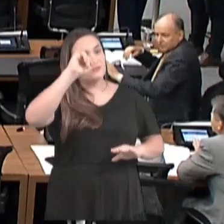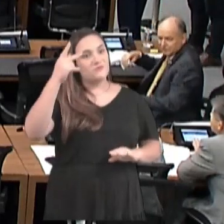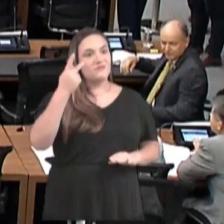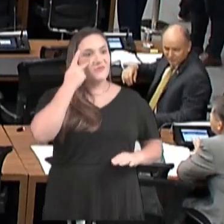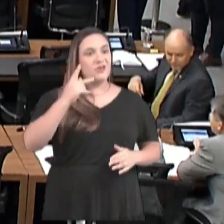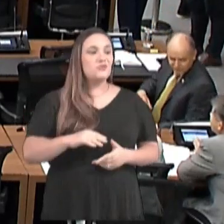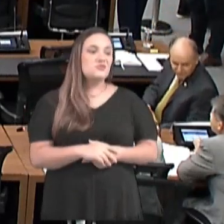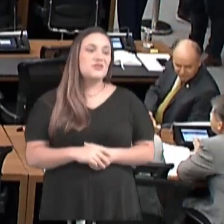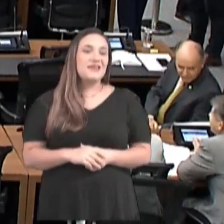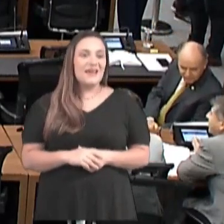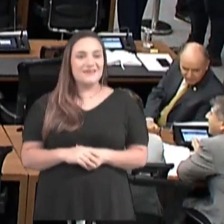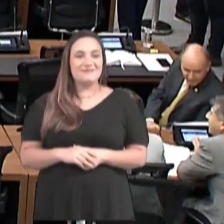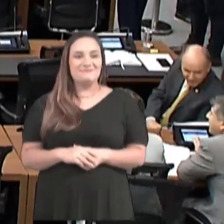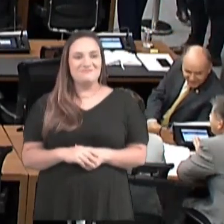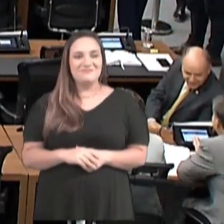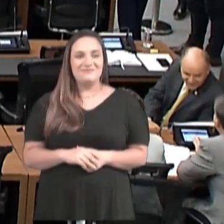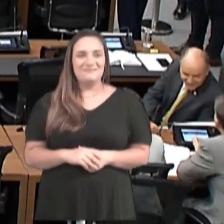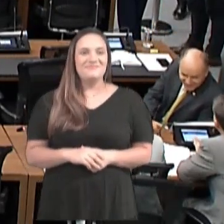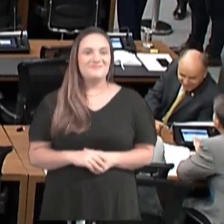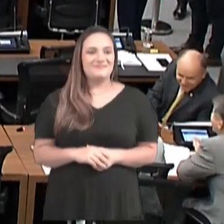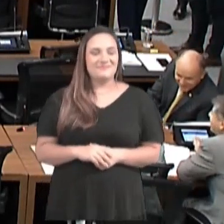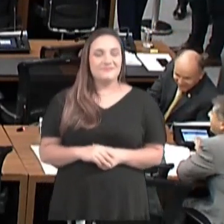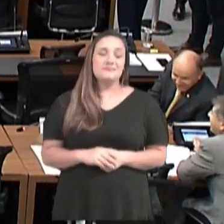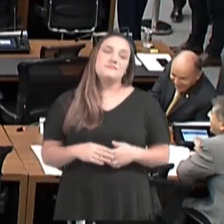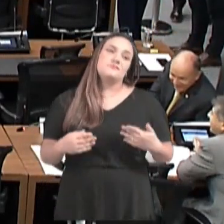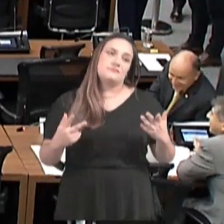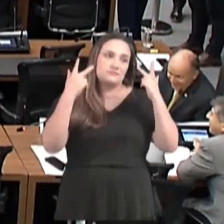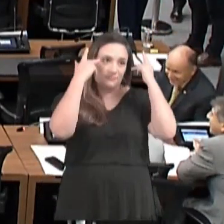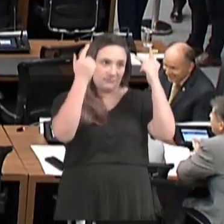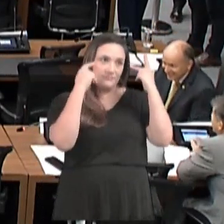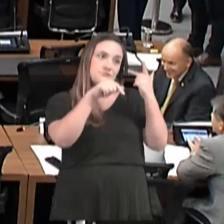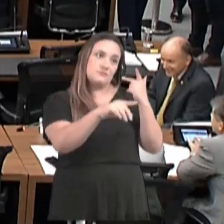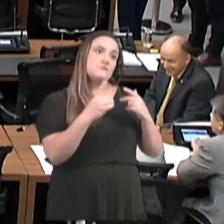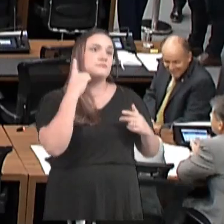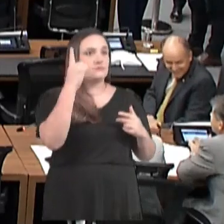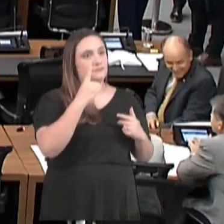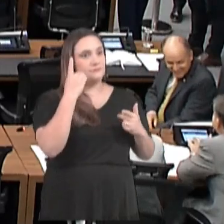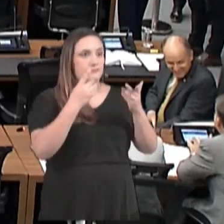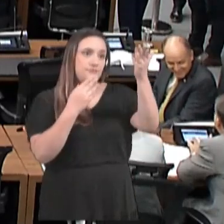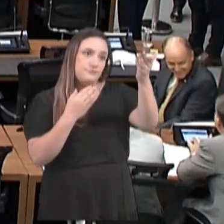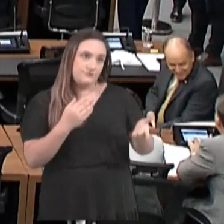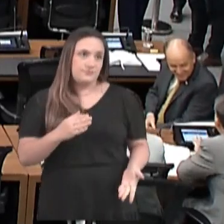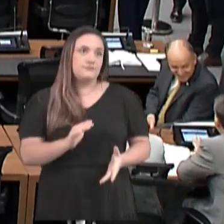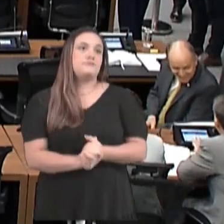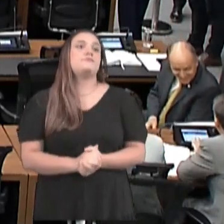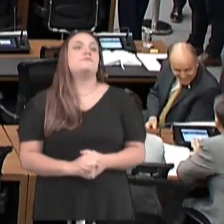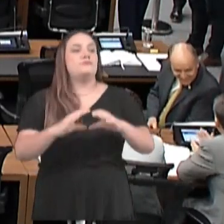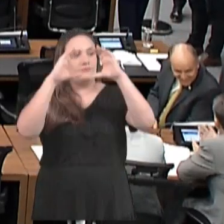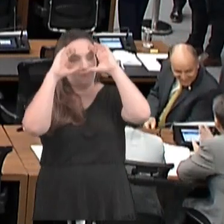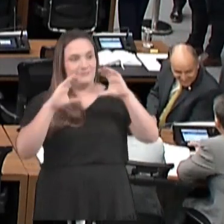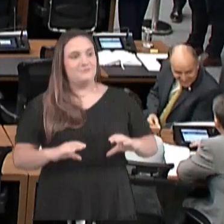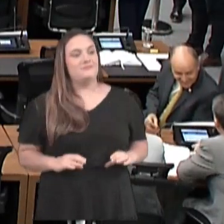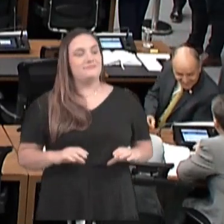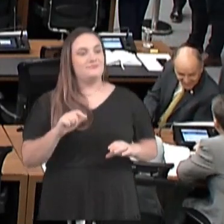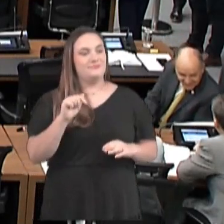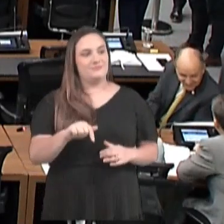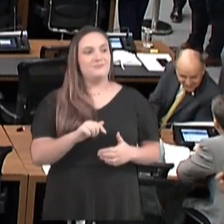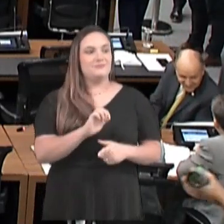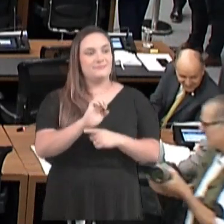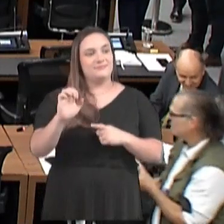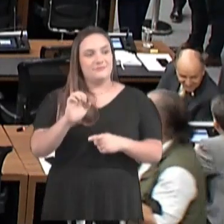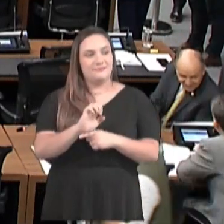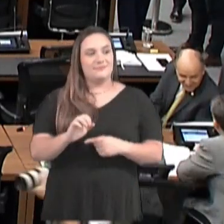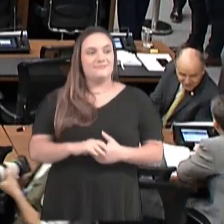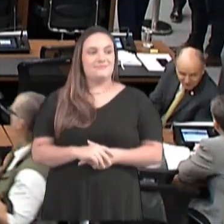deputado João Henrique. Naturalmente, ele como parlamentar e como cidadão sul-mato-grossense